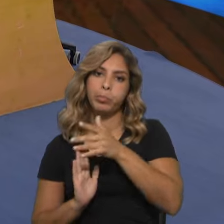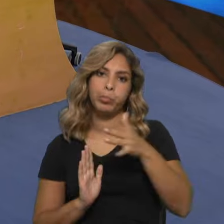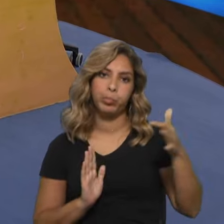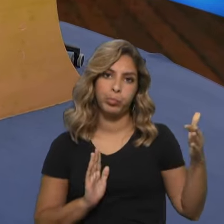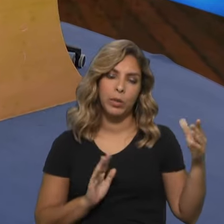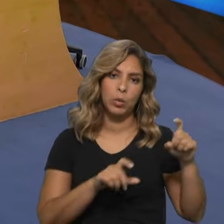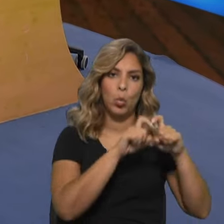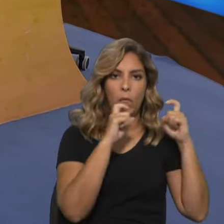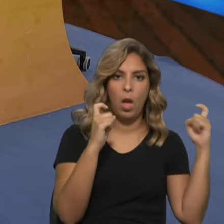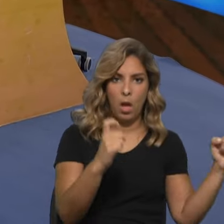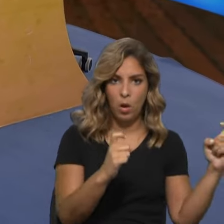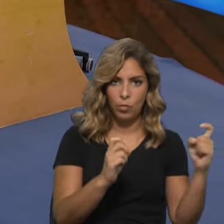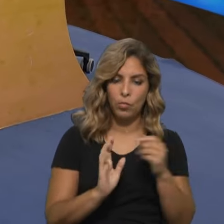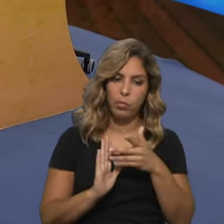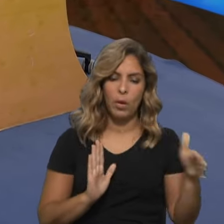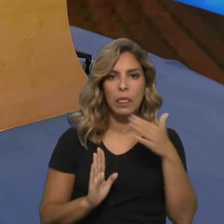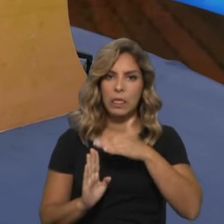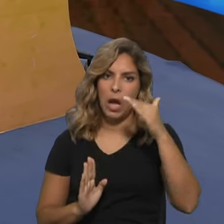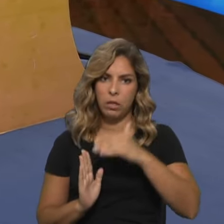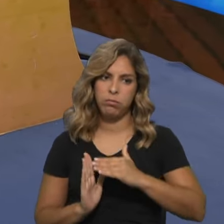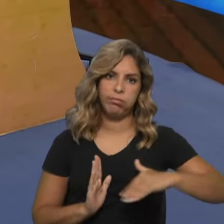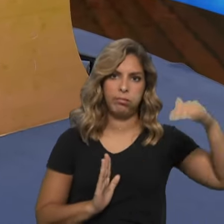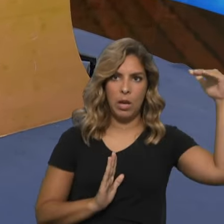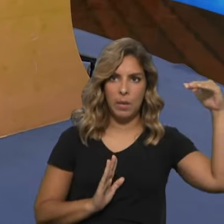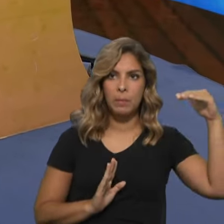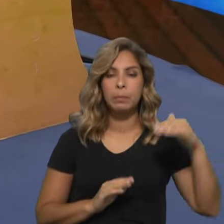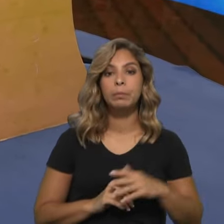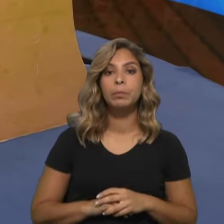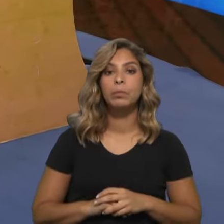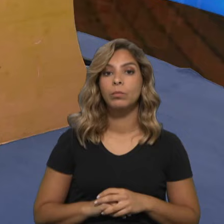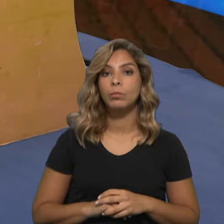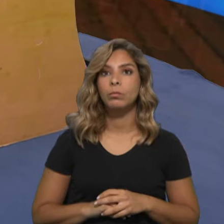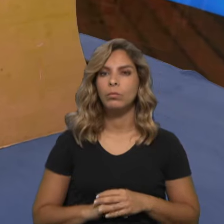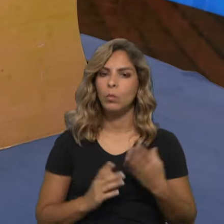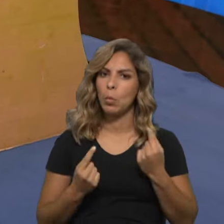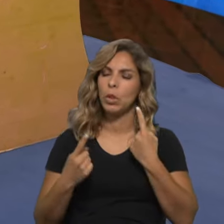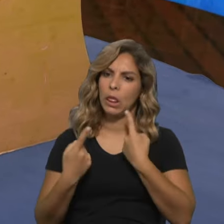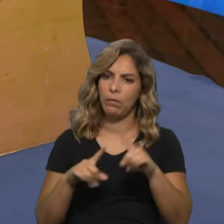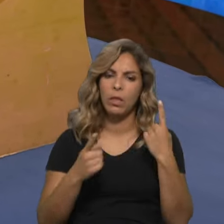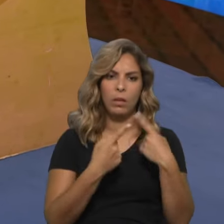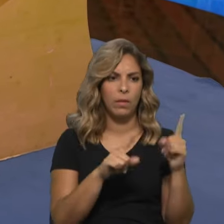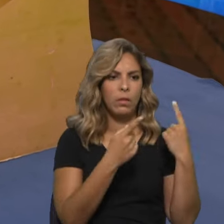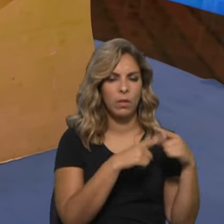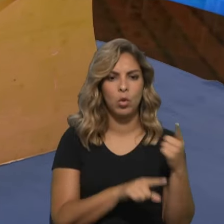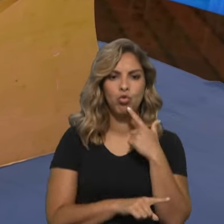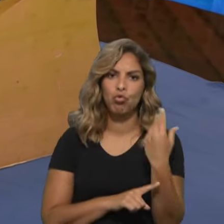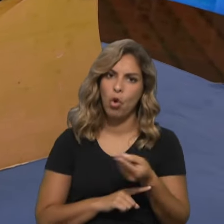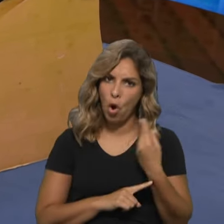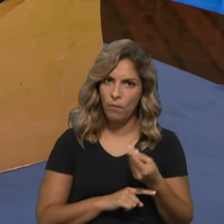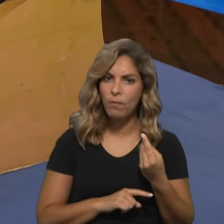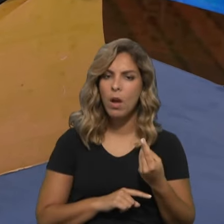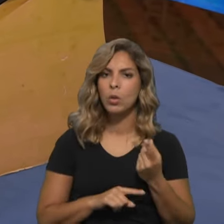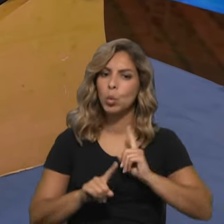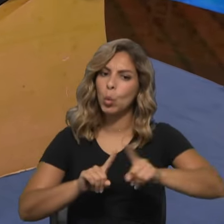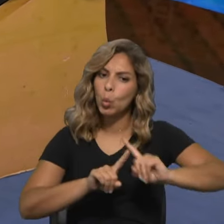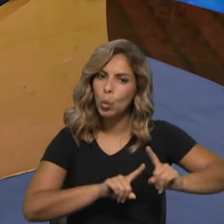ao ao secundário portanto eh vimos muitos diferentes tipos de de jovens mas há aqui um